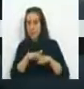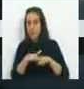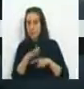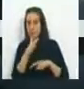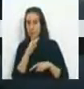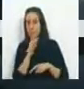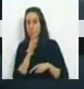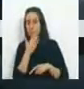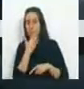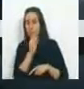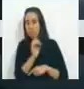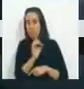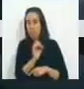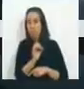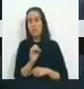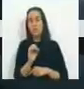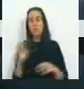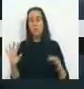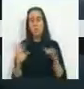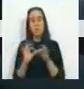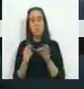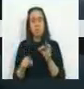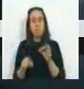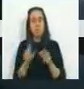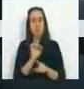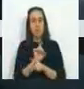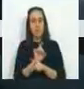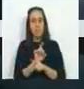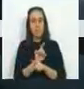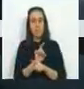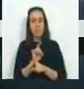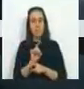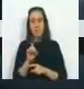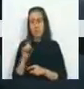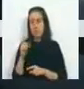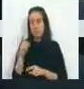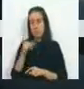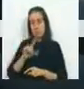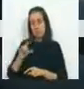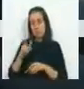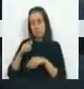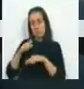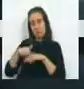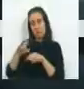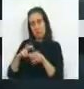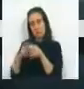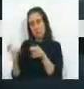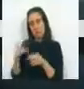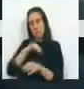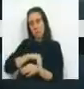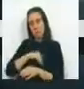é, e se há uma correspondência entre o valor das remunerações de quem sai e o valor das remunerações de